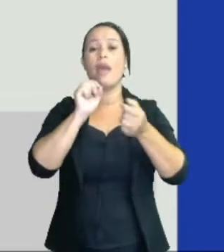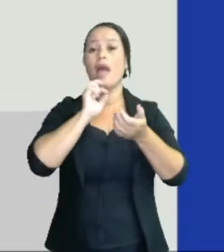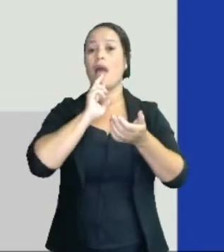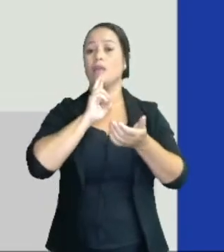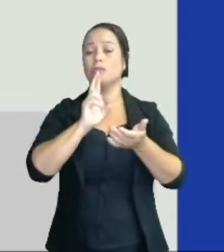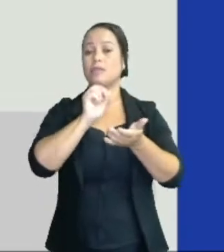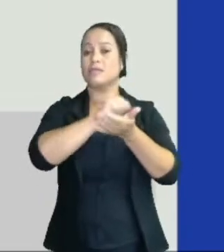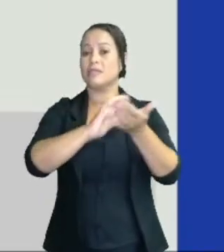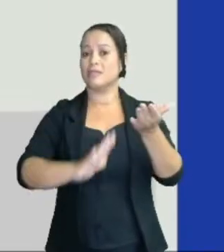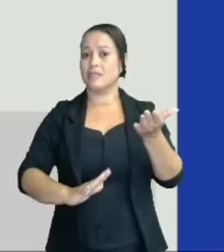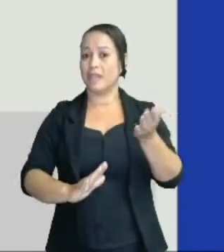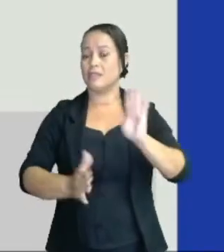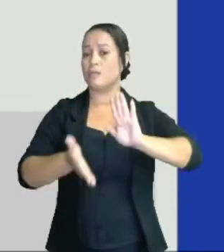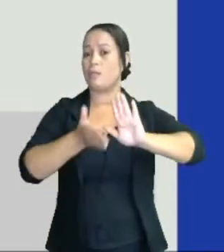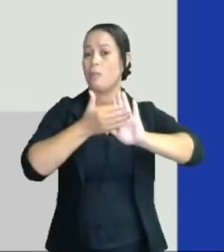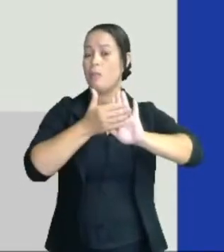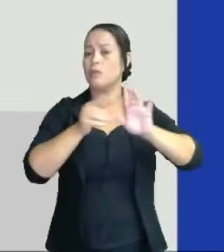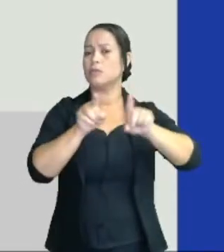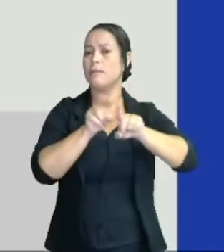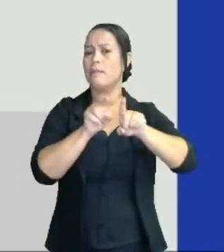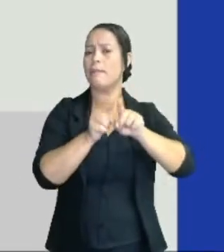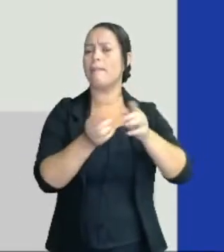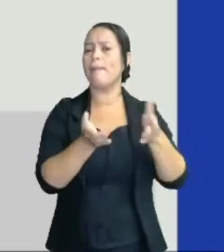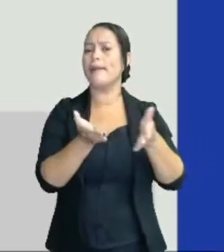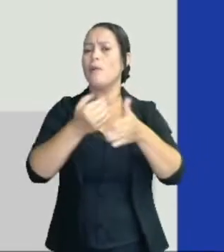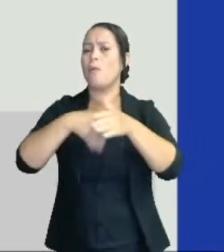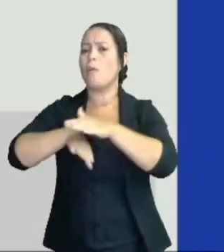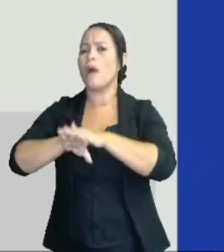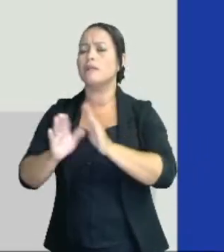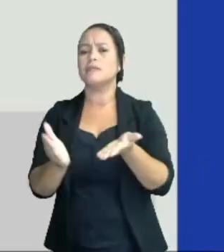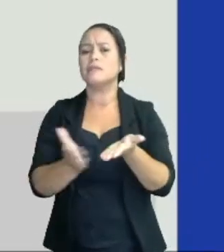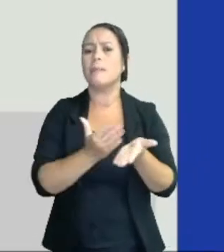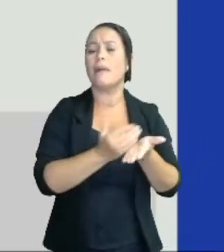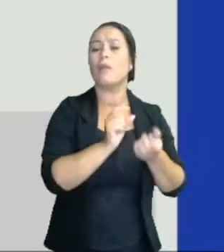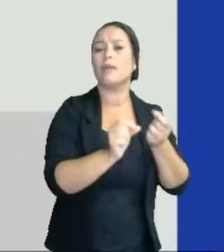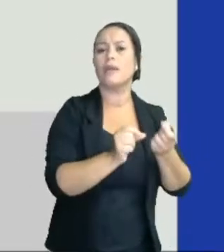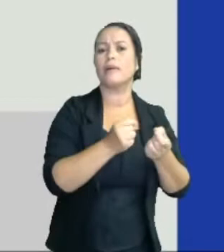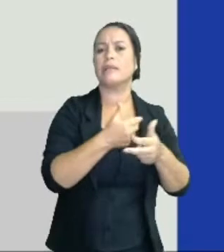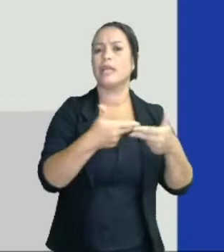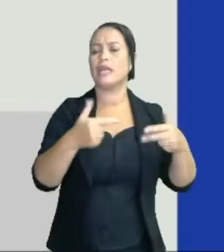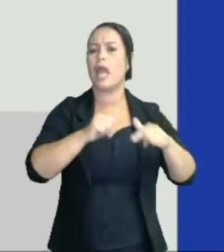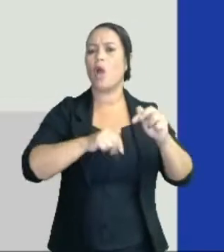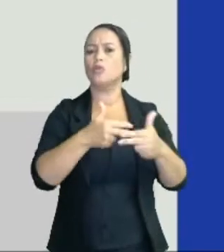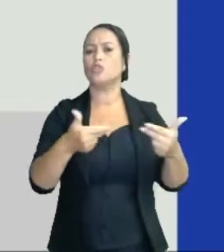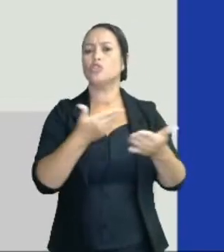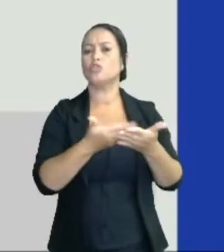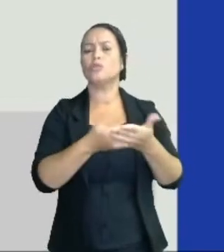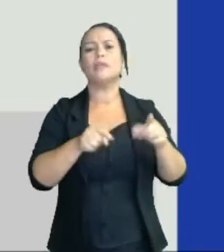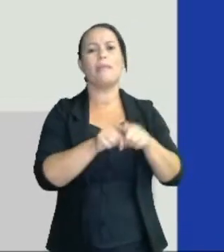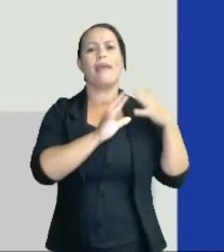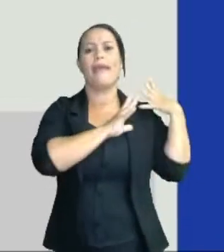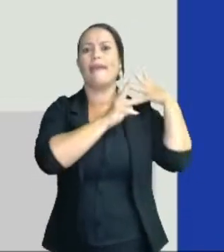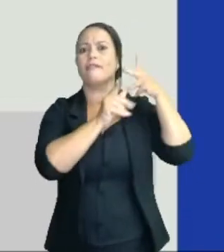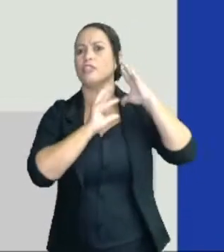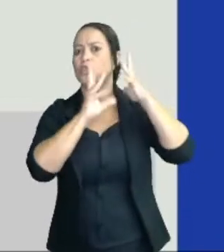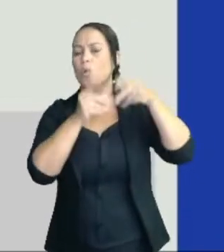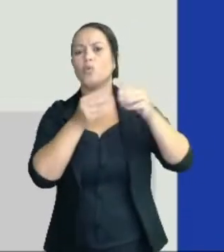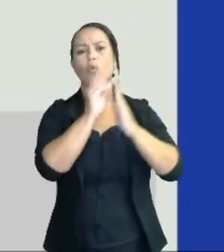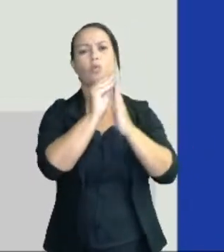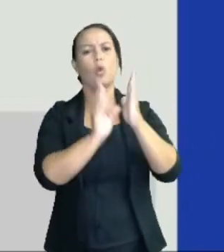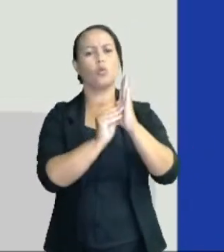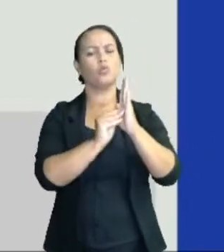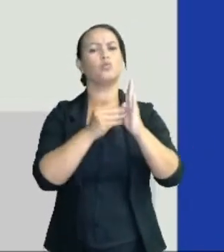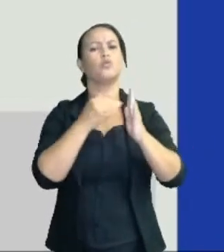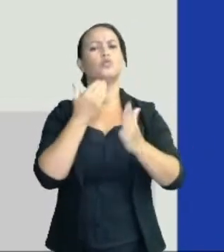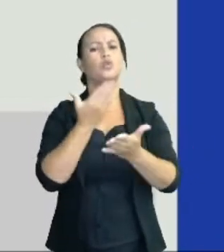propostas, separem seu material de estudo e revisem sempre os conteúdos estudados. Então é importante